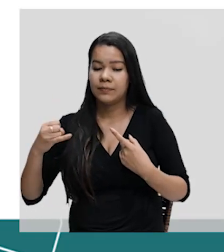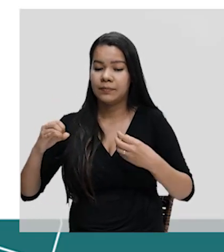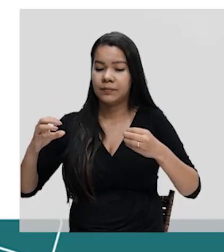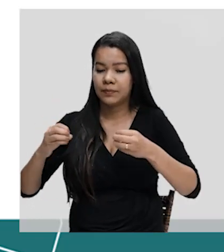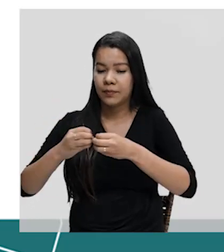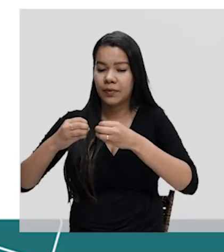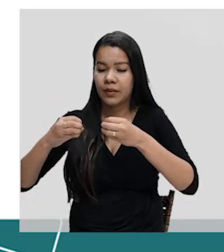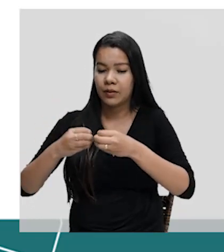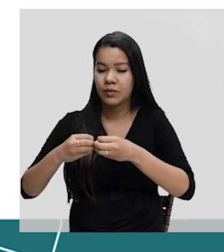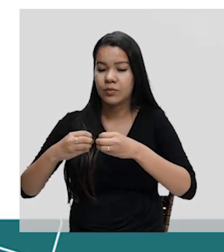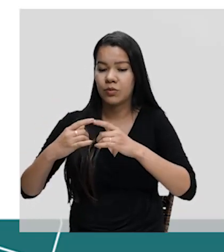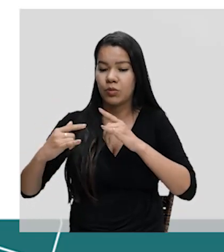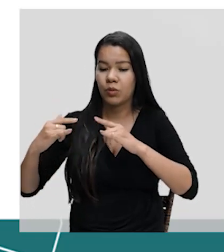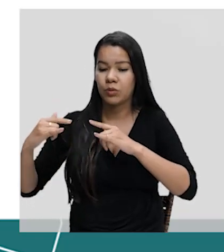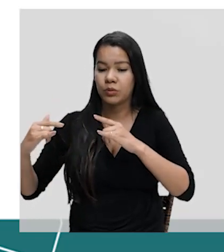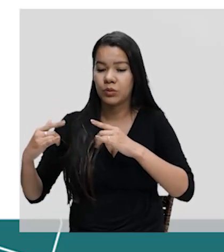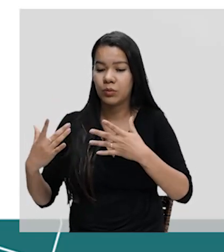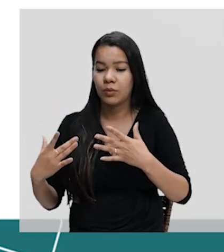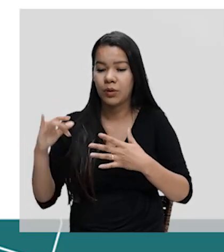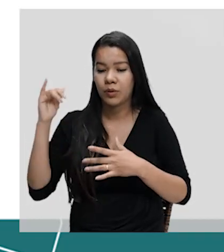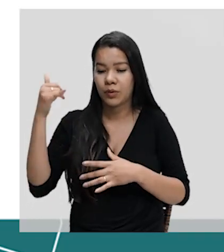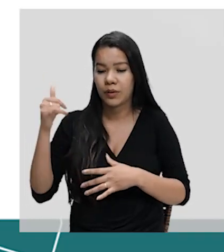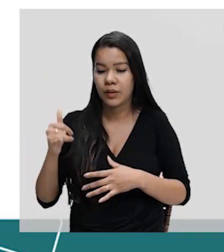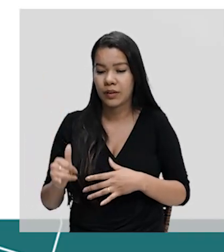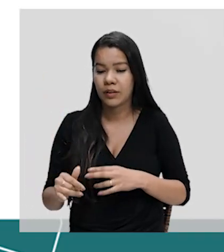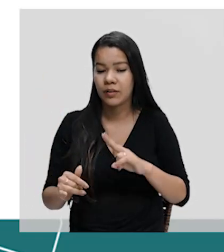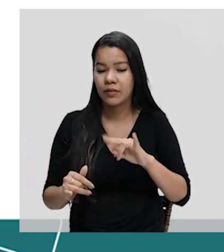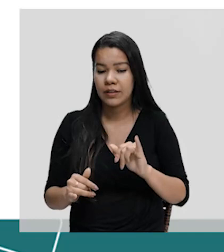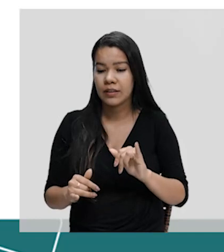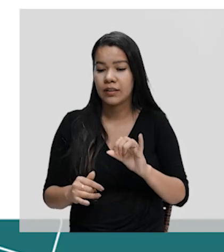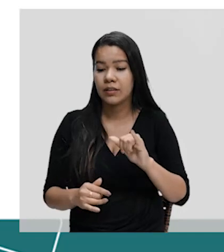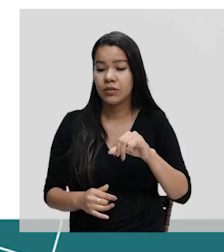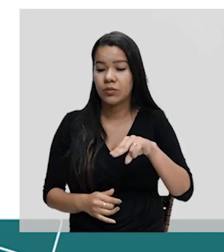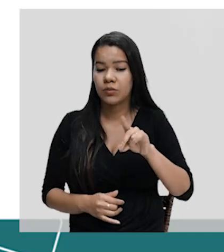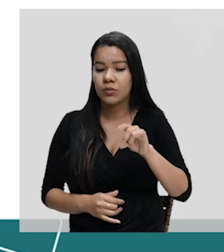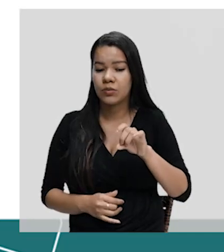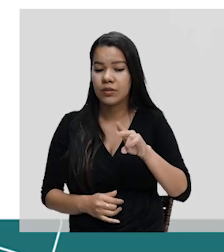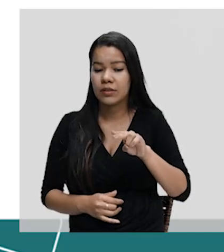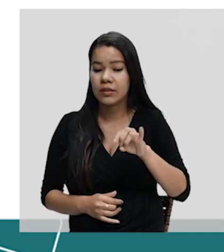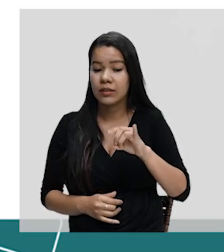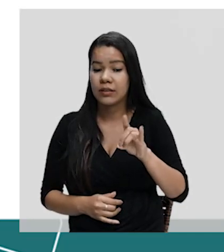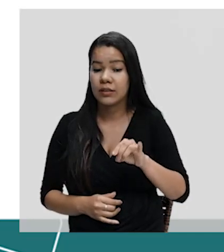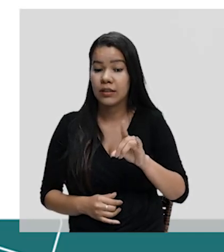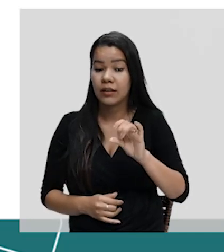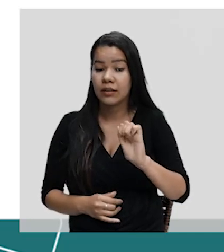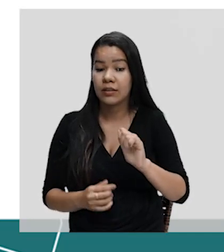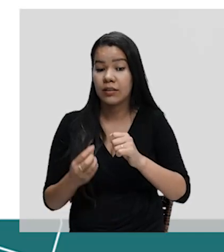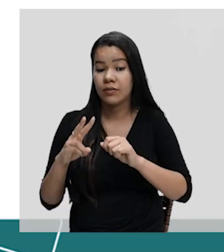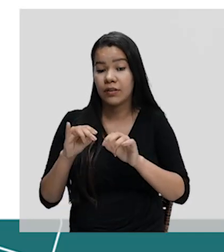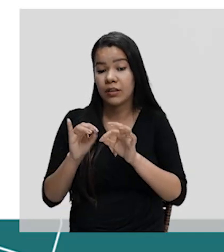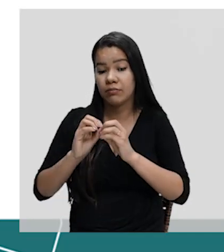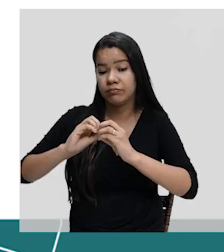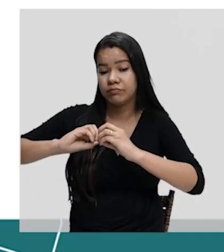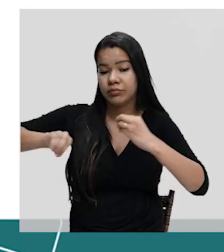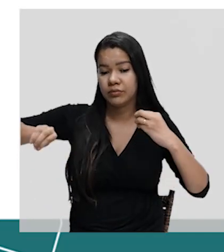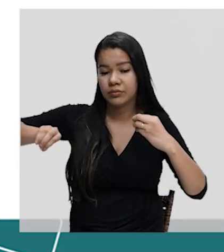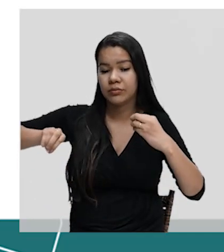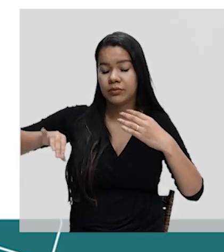induzida no condutor de forma que eles irão, né, repelir-se.